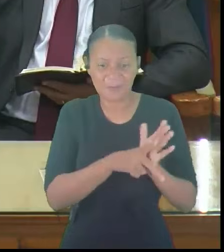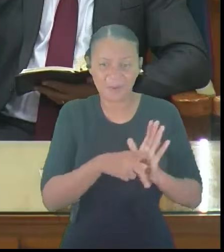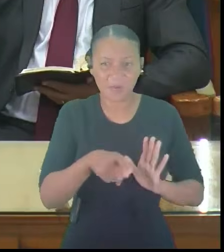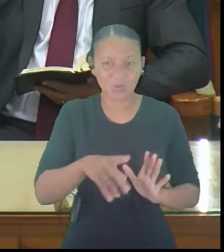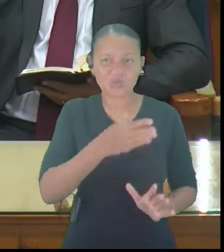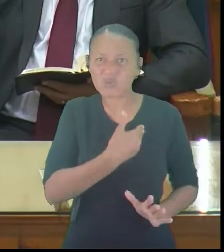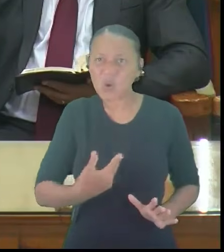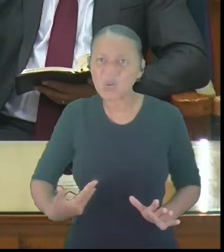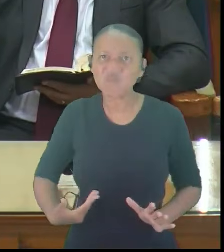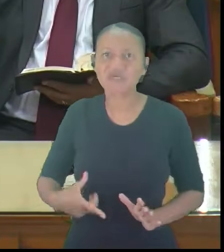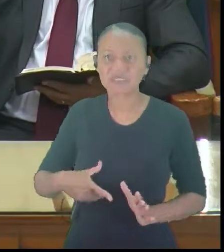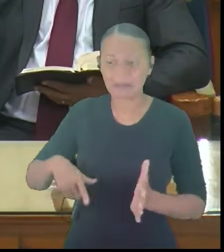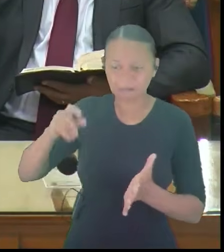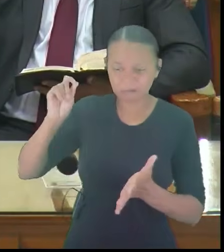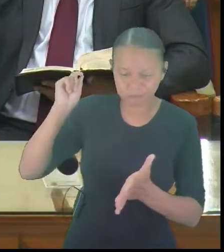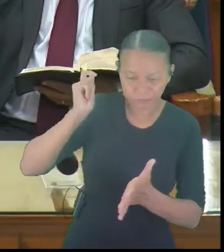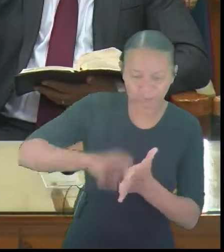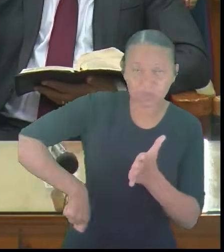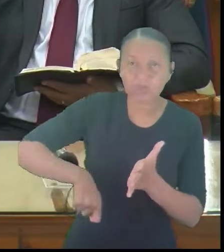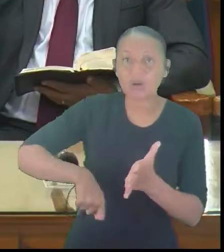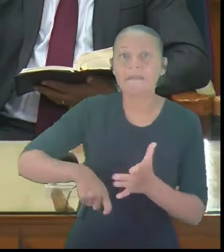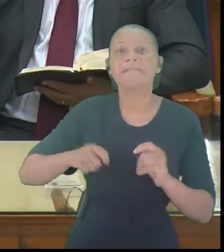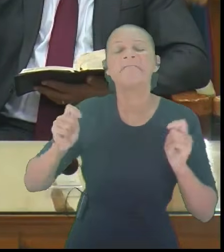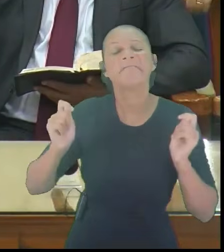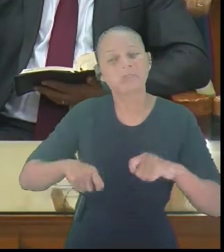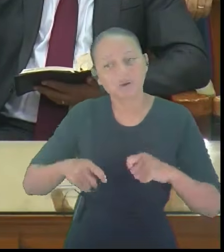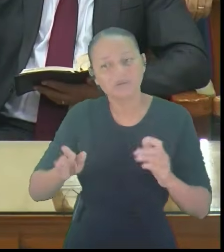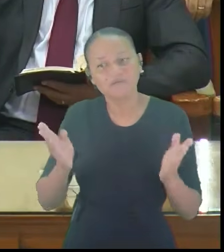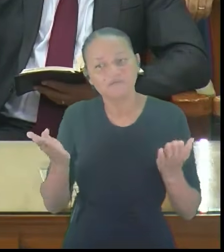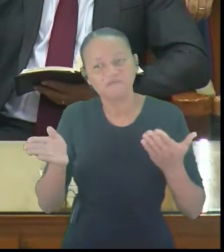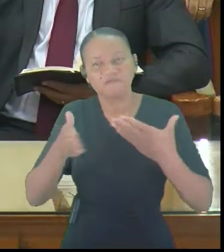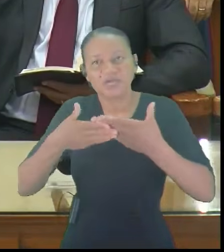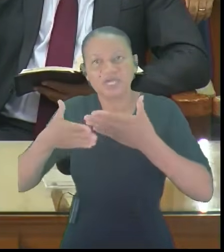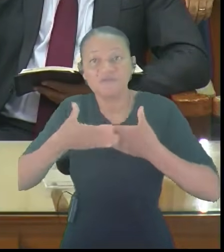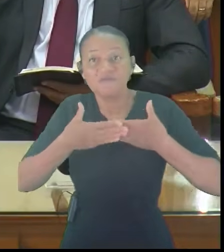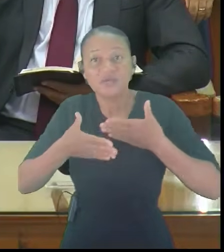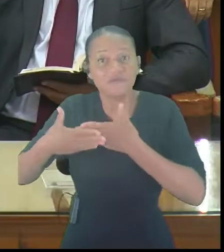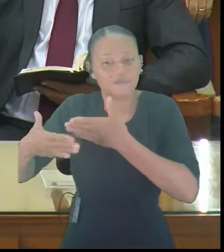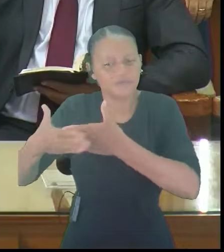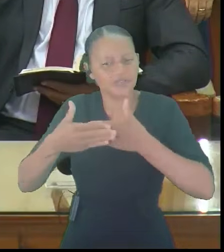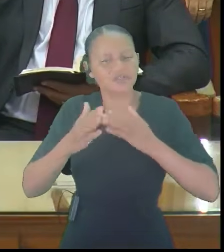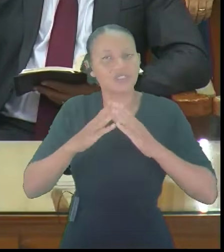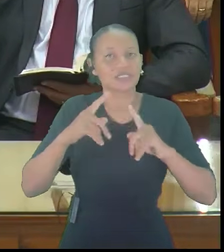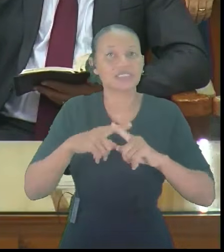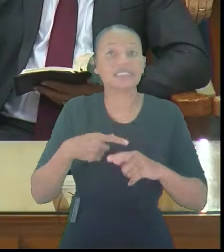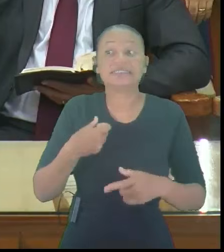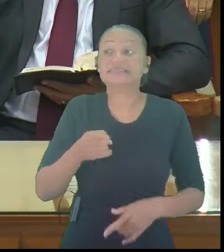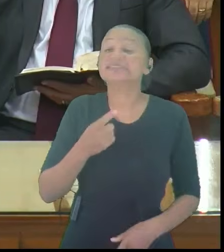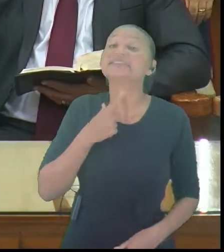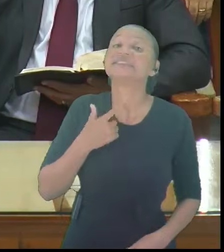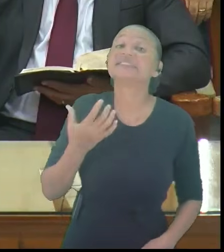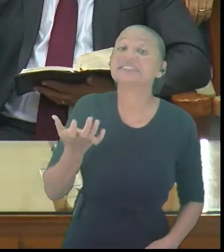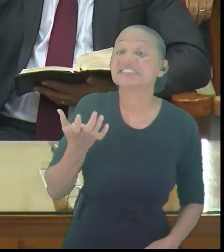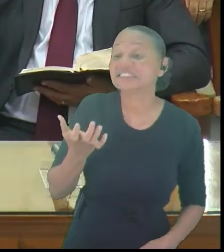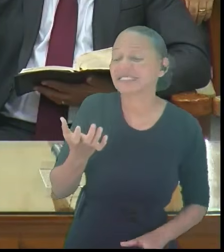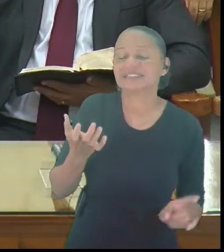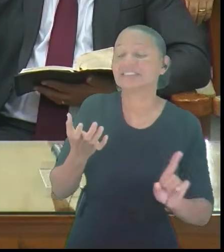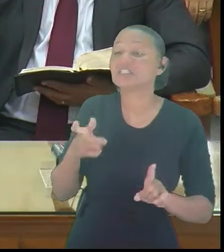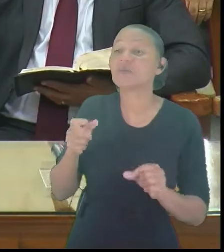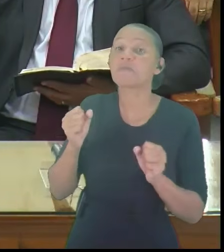uma canetada, eles fechavam as igrejas. Se eles quisessem, não. Se eles pudessem.